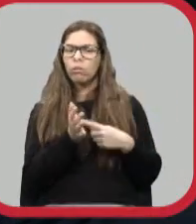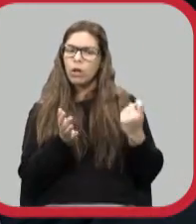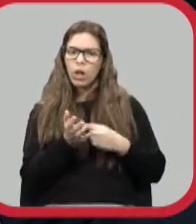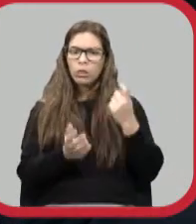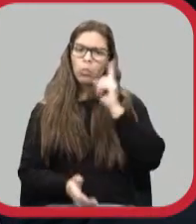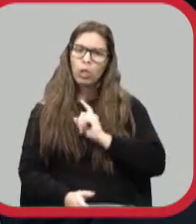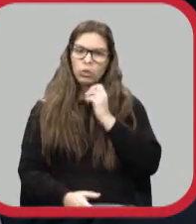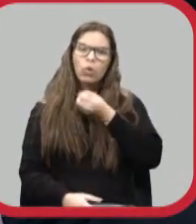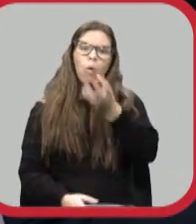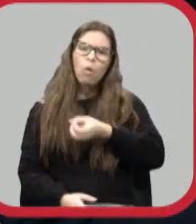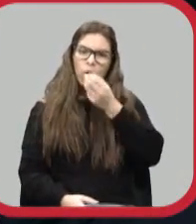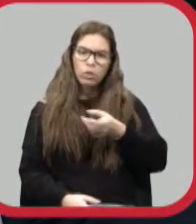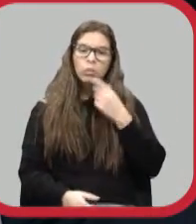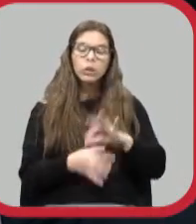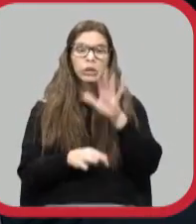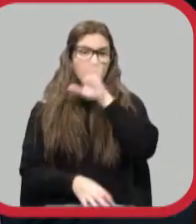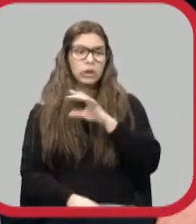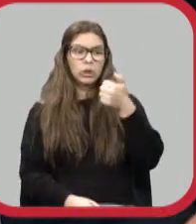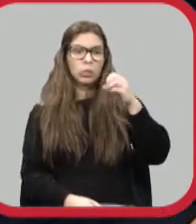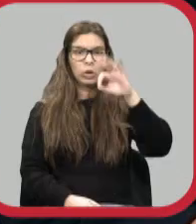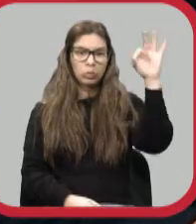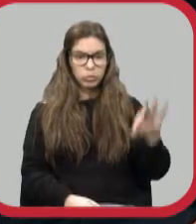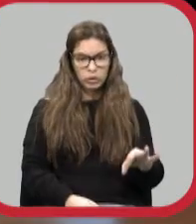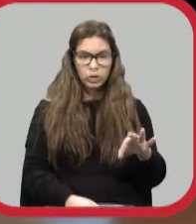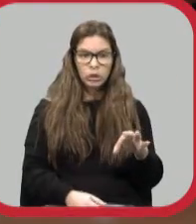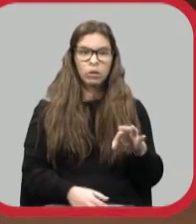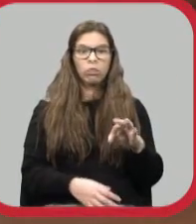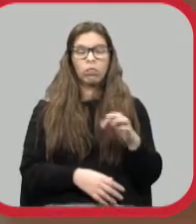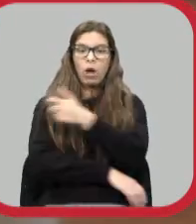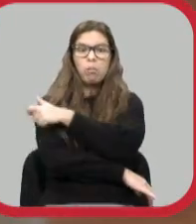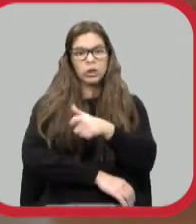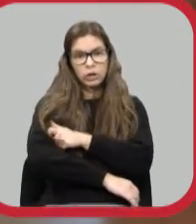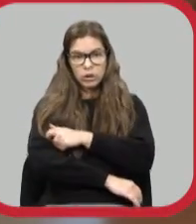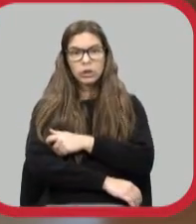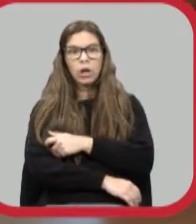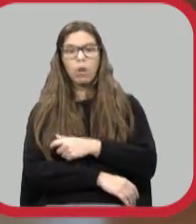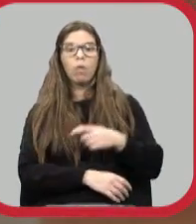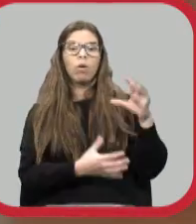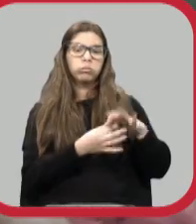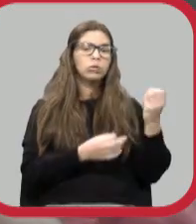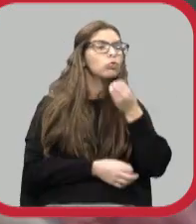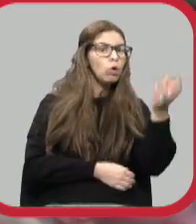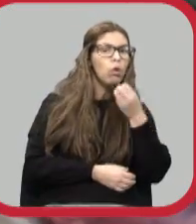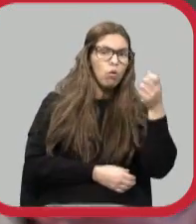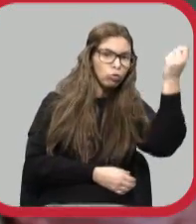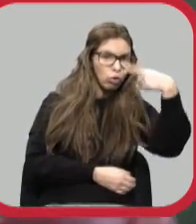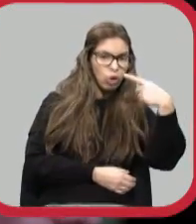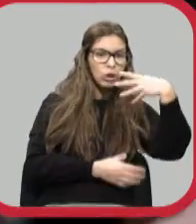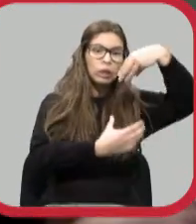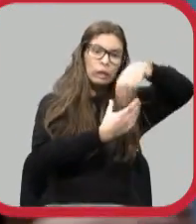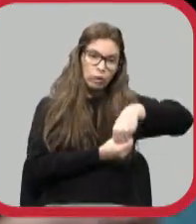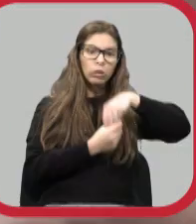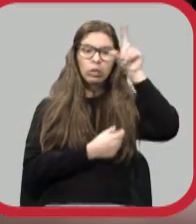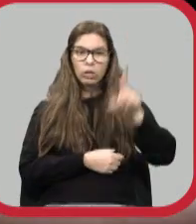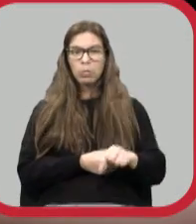nós achamos que se nós não tivermos 50% da humanidade representada, tanto a contar as histórias como dentro das